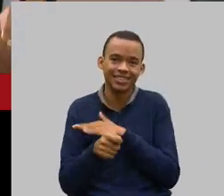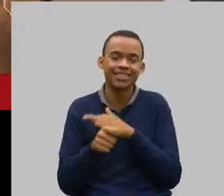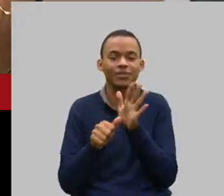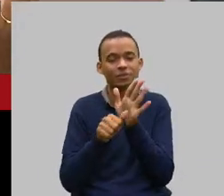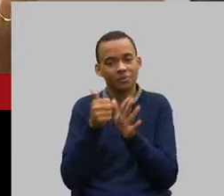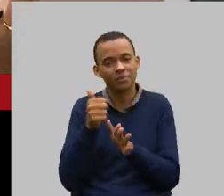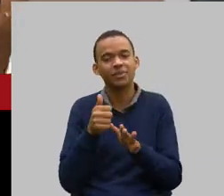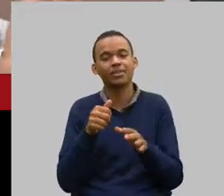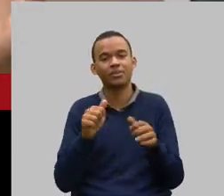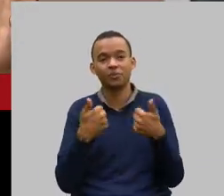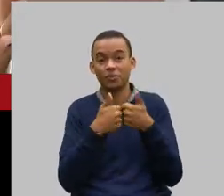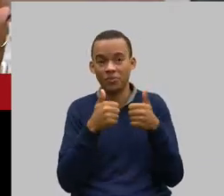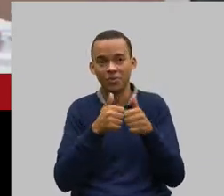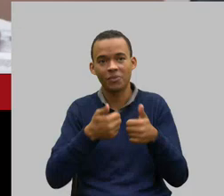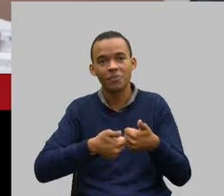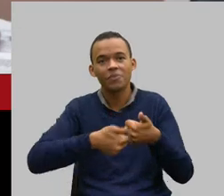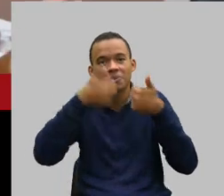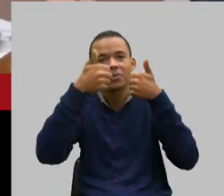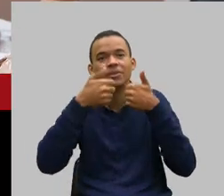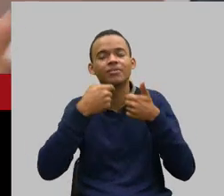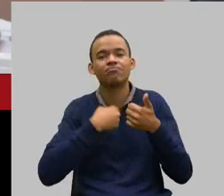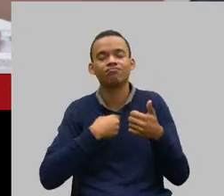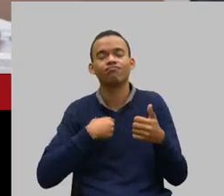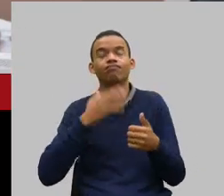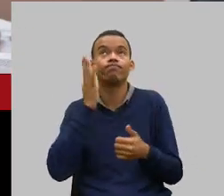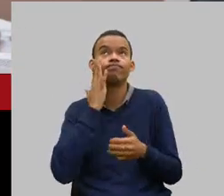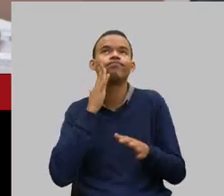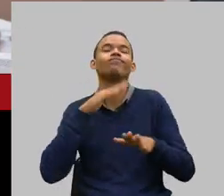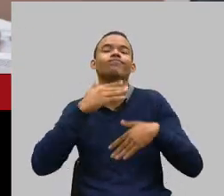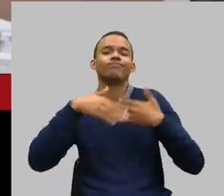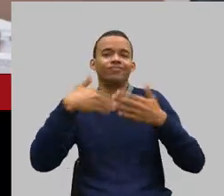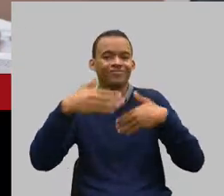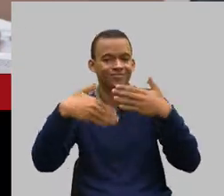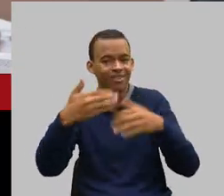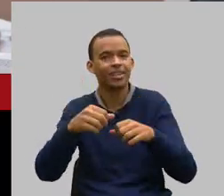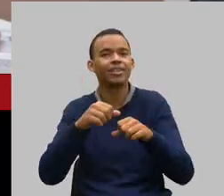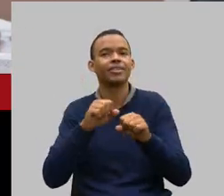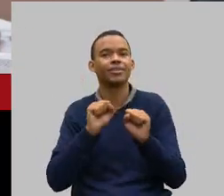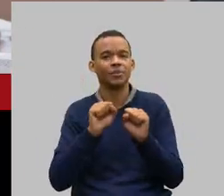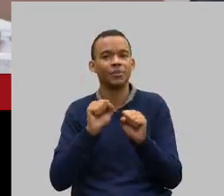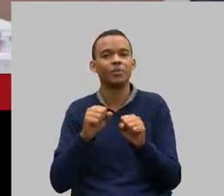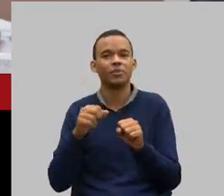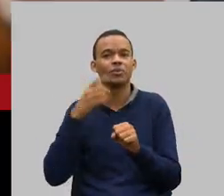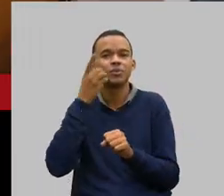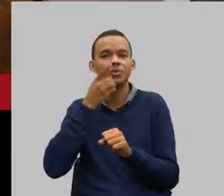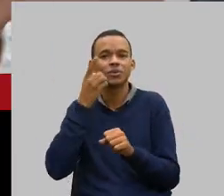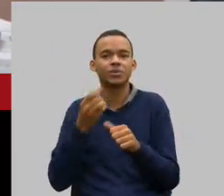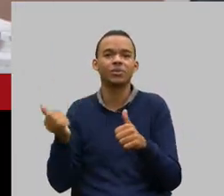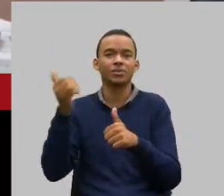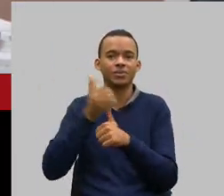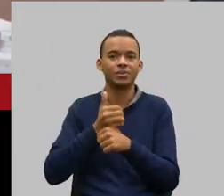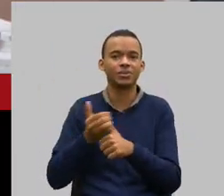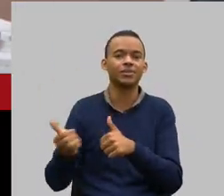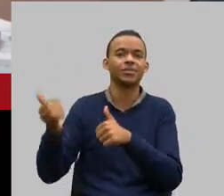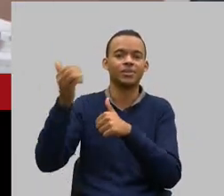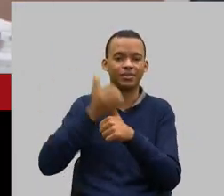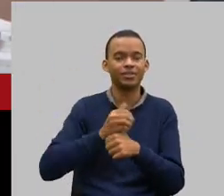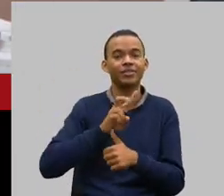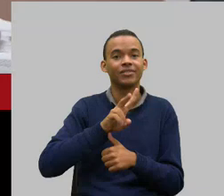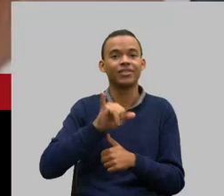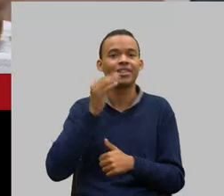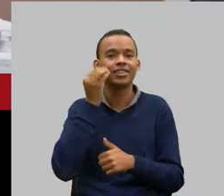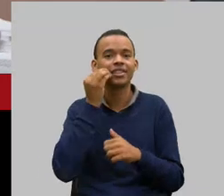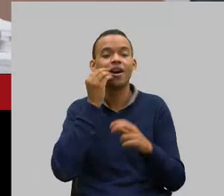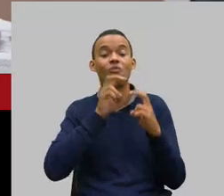para melhorar o transporte eu tenho certeza que ao longo dos próximos anos com a sucessão que virá a Gente terá assim esse metrô chegando até a